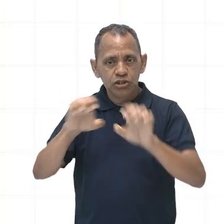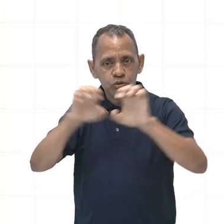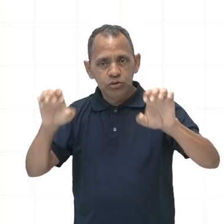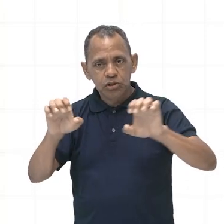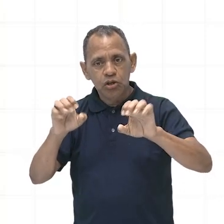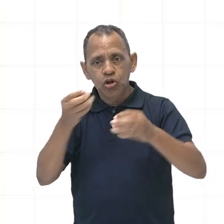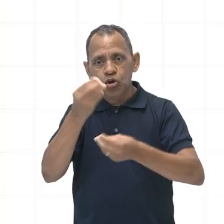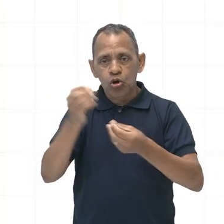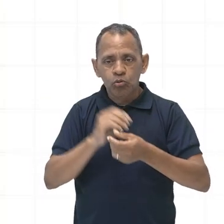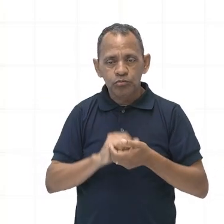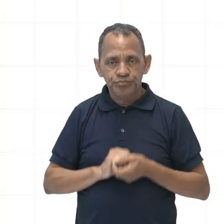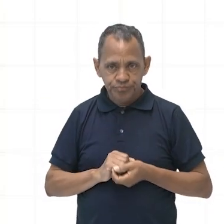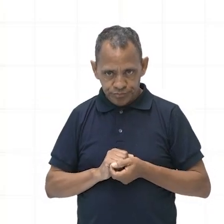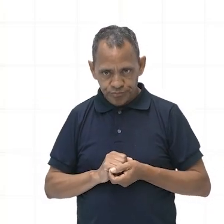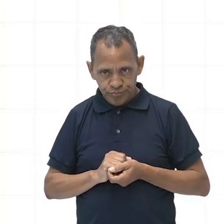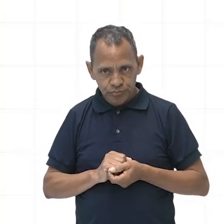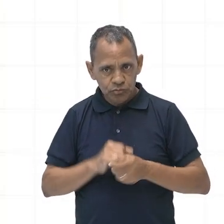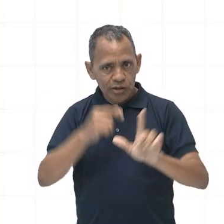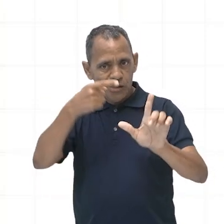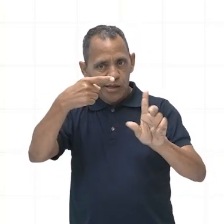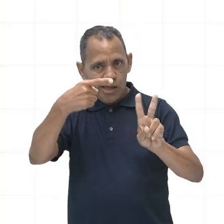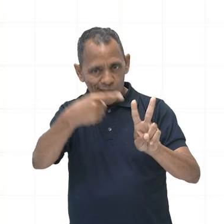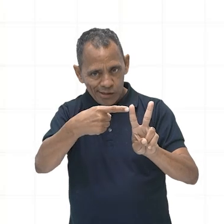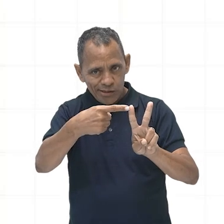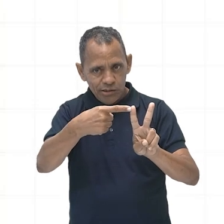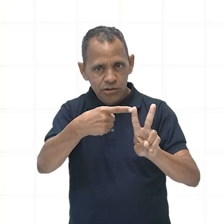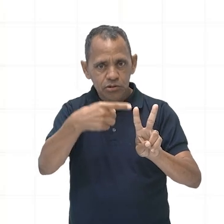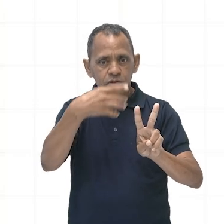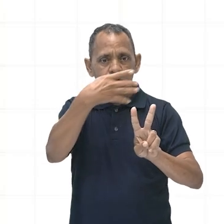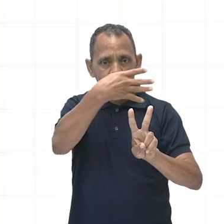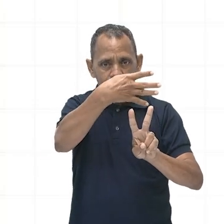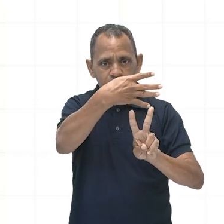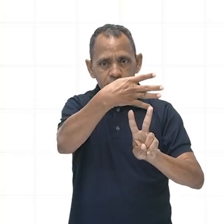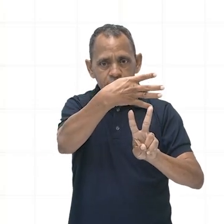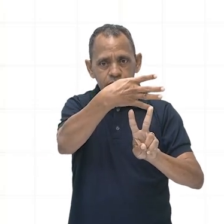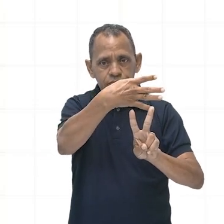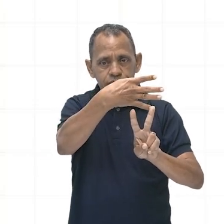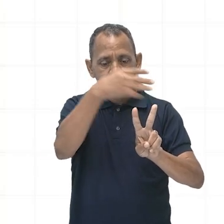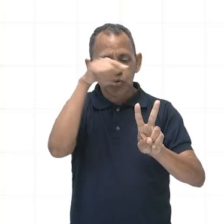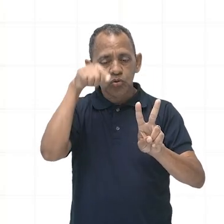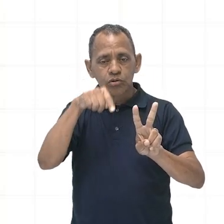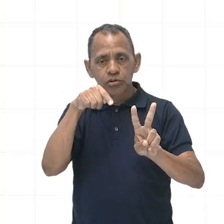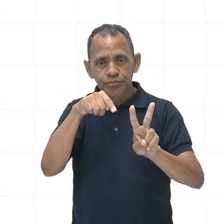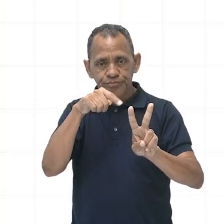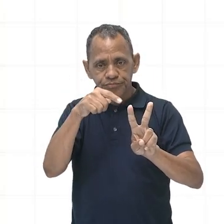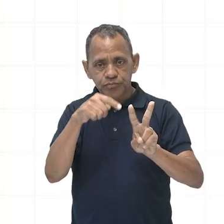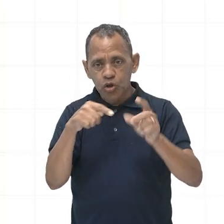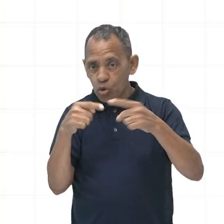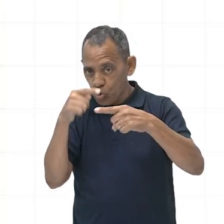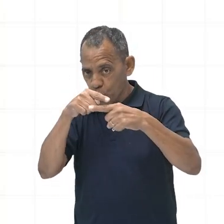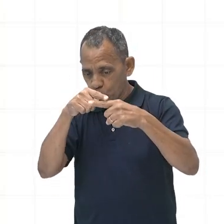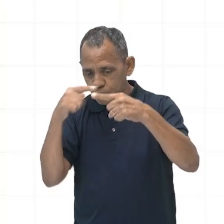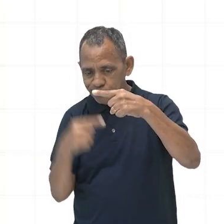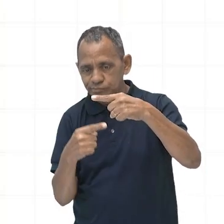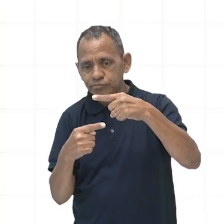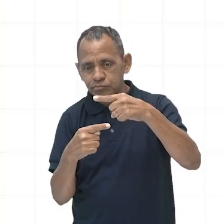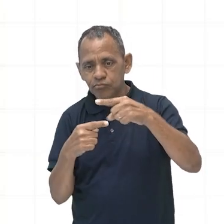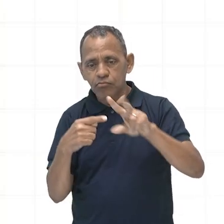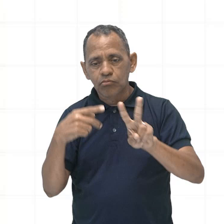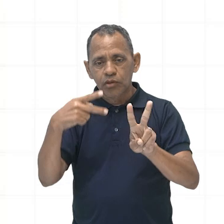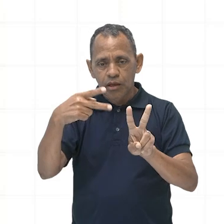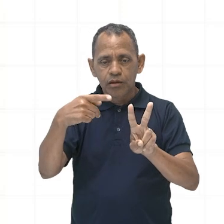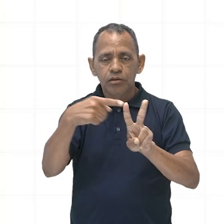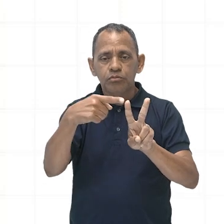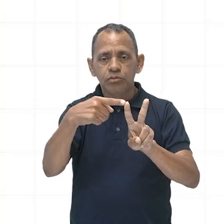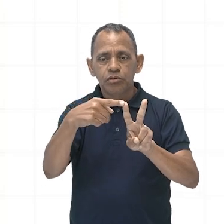vai ficar raiz quarta, né? O denominador vem para o índice e o numerador vira o